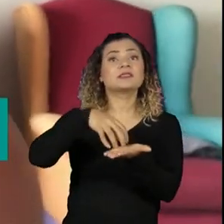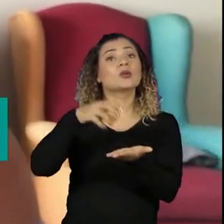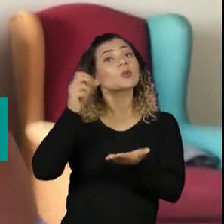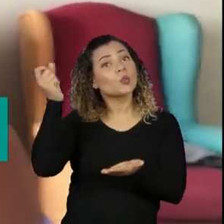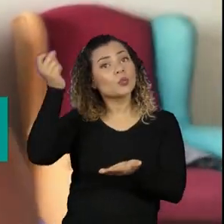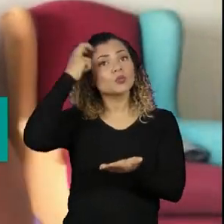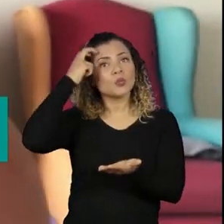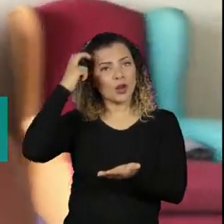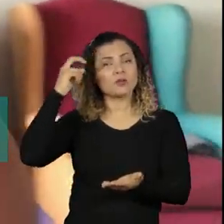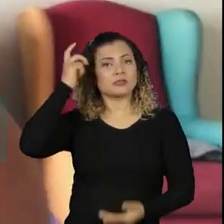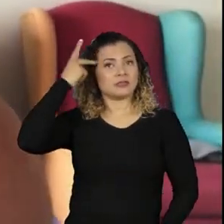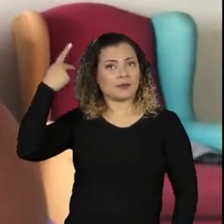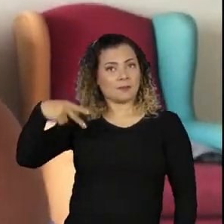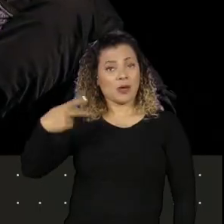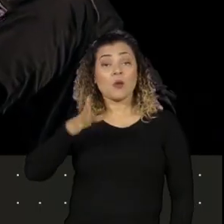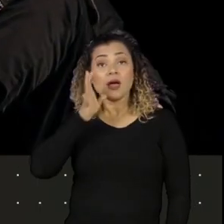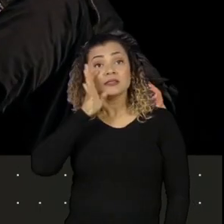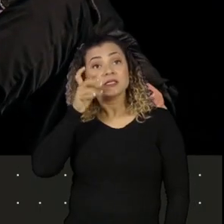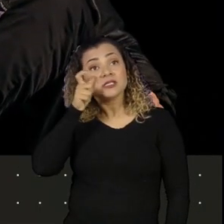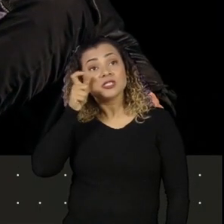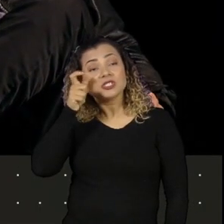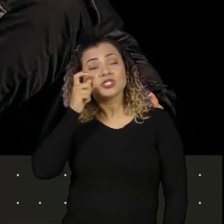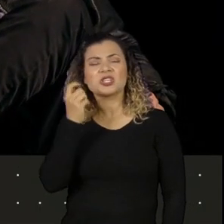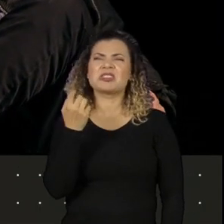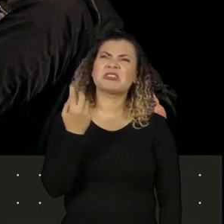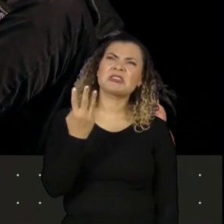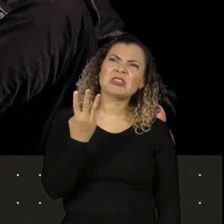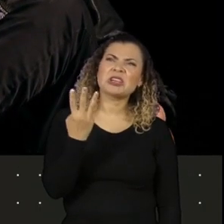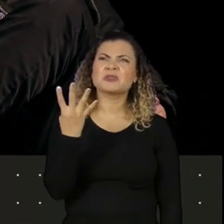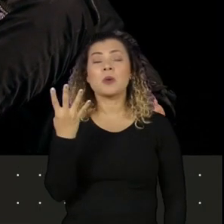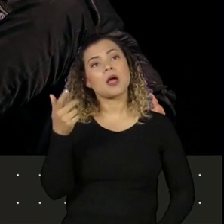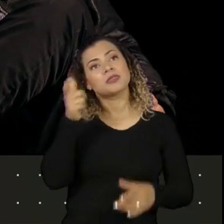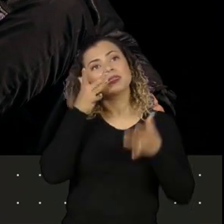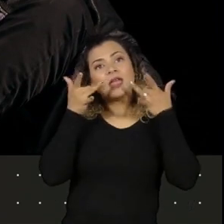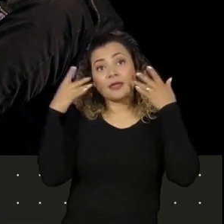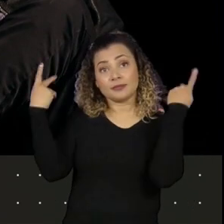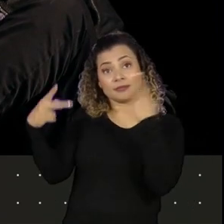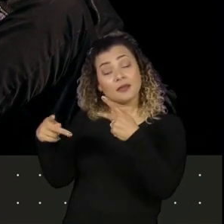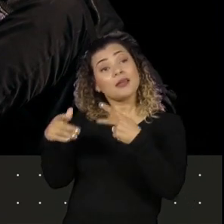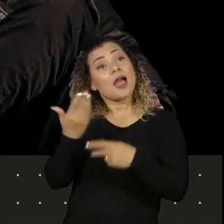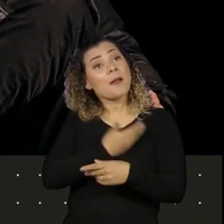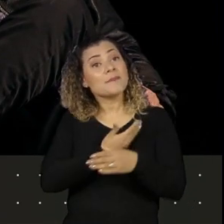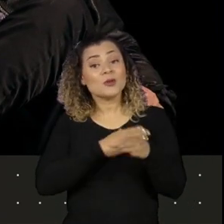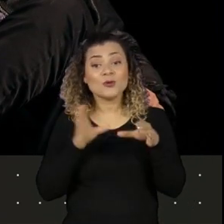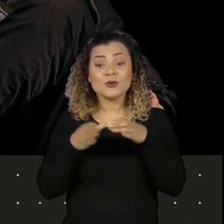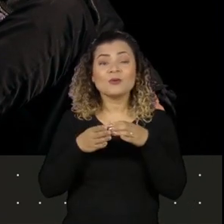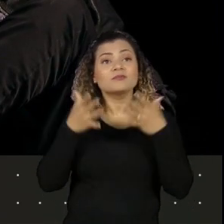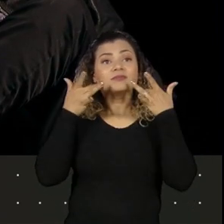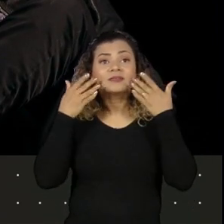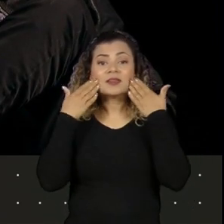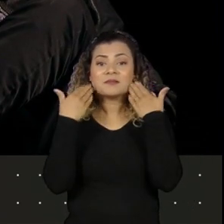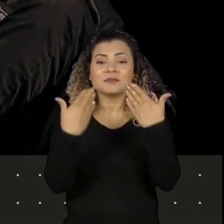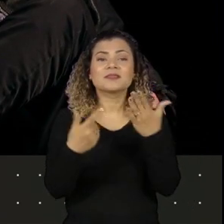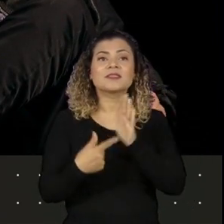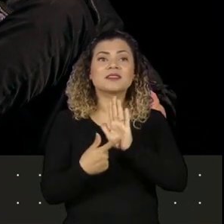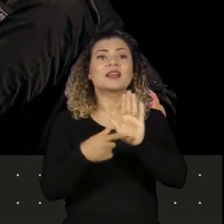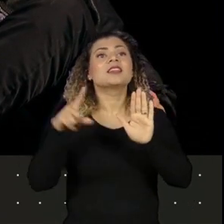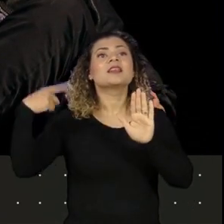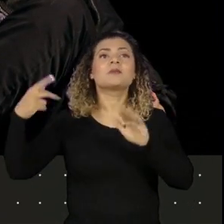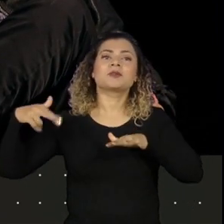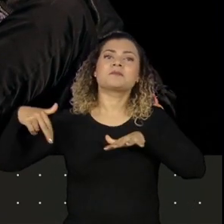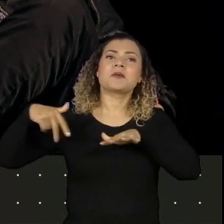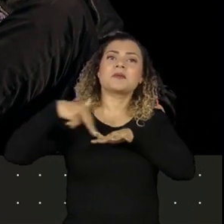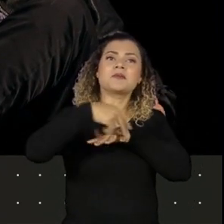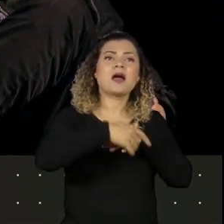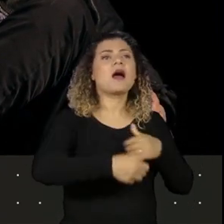Paulo. Eu assisti umas 3-4 peças e fiquei encantado por aquele grupo de amigos que encenavam peças e depois atravessavam a Avenida Vergueiro